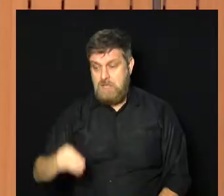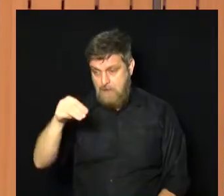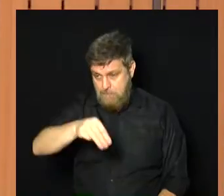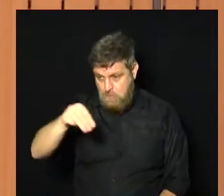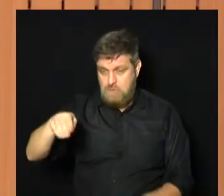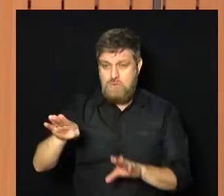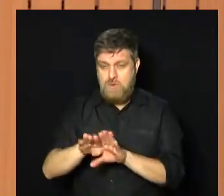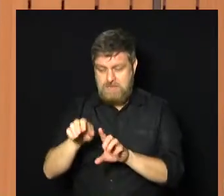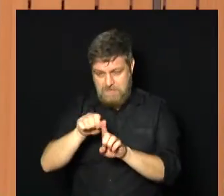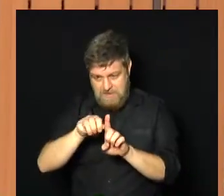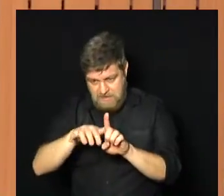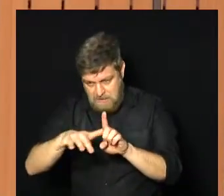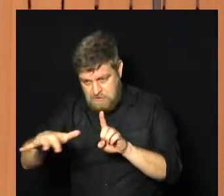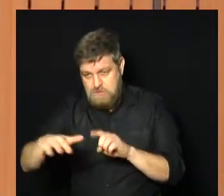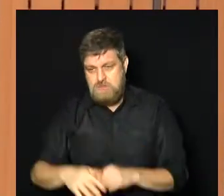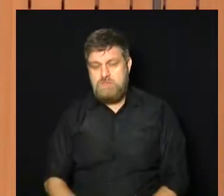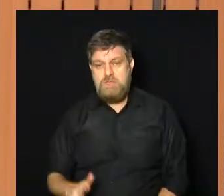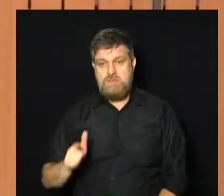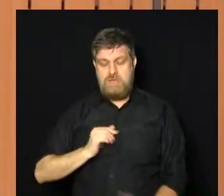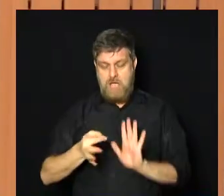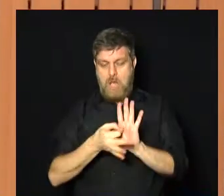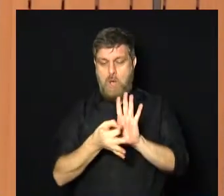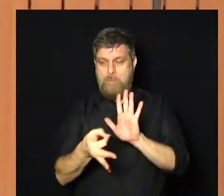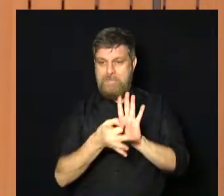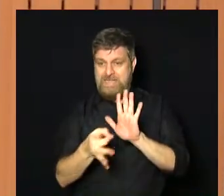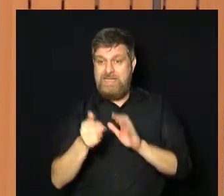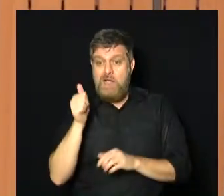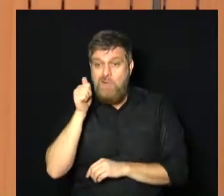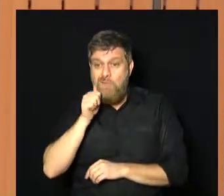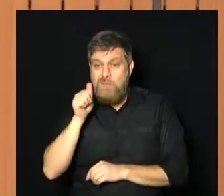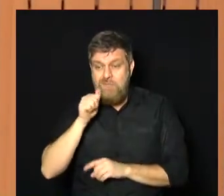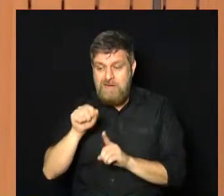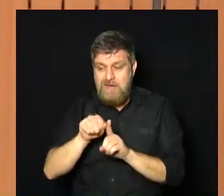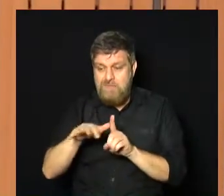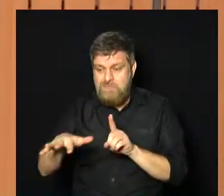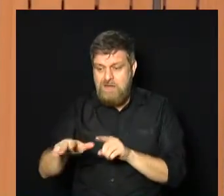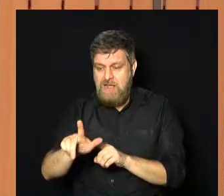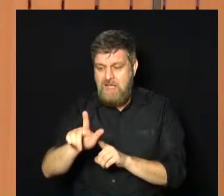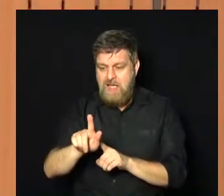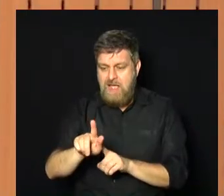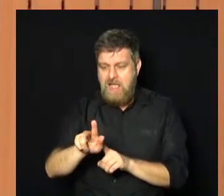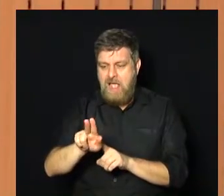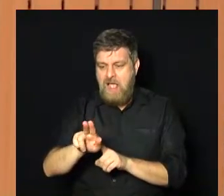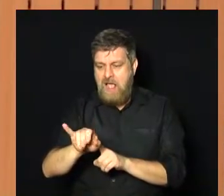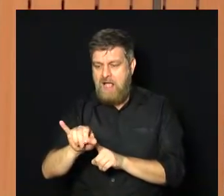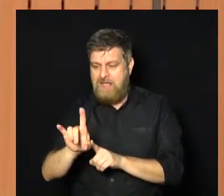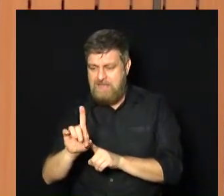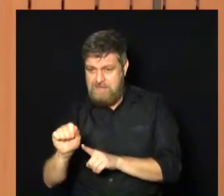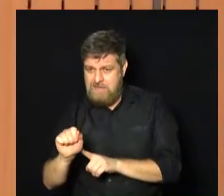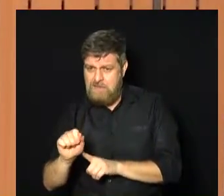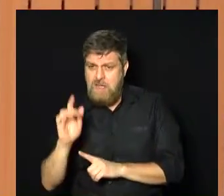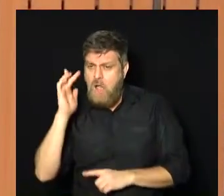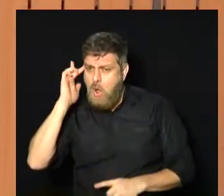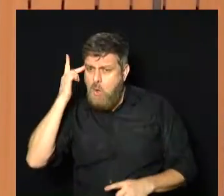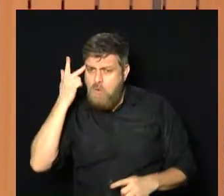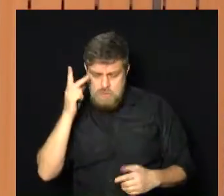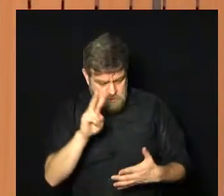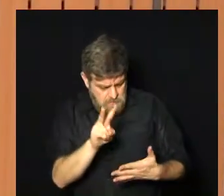dos agentes. Então, a contribuição aqui da Guida. Eu acho que eu li todas as contribuições que chegaram até